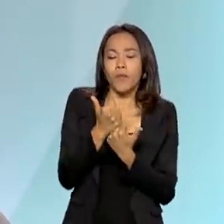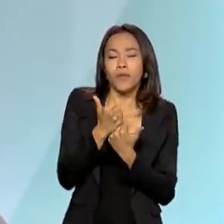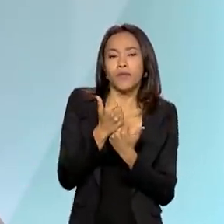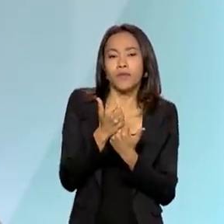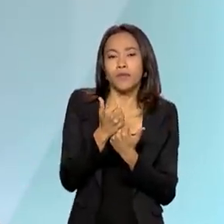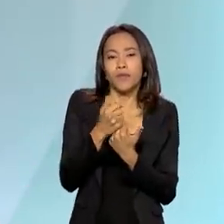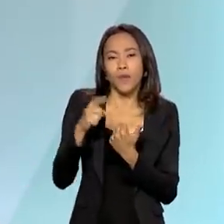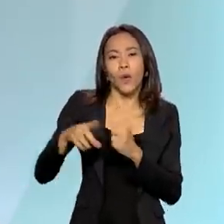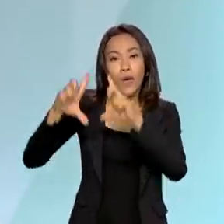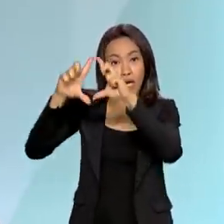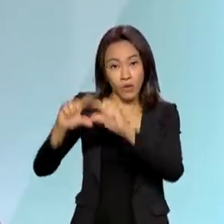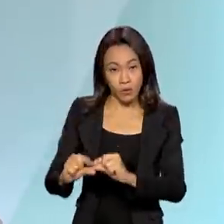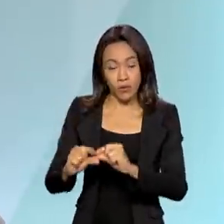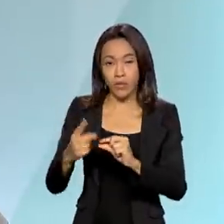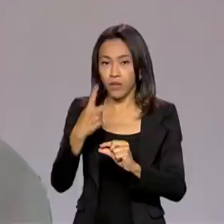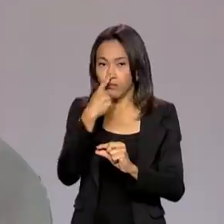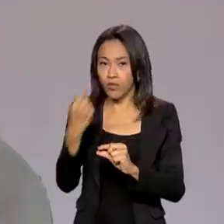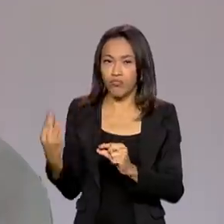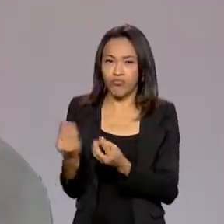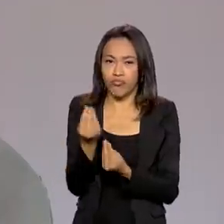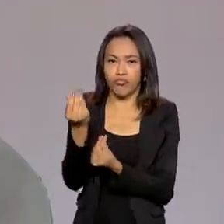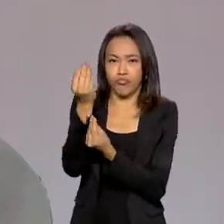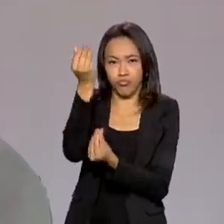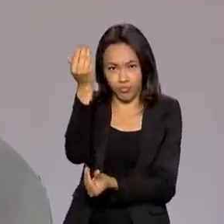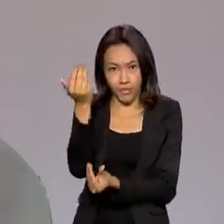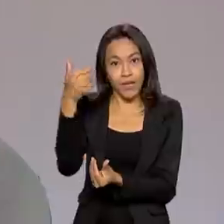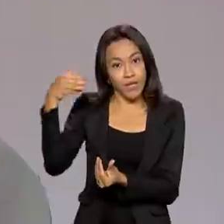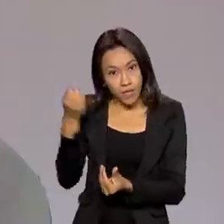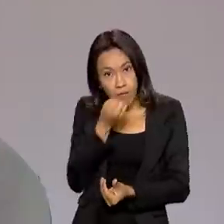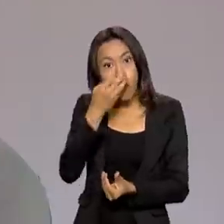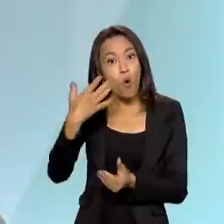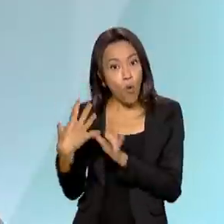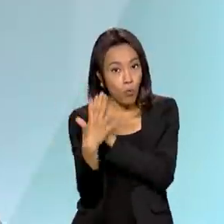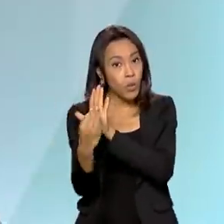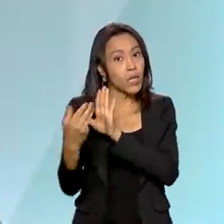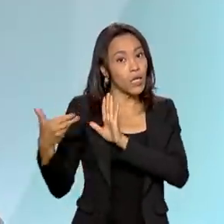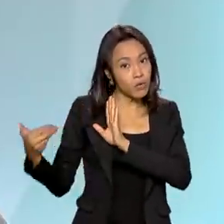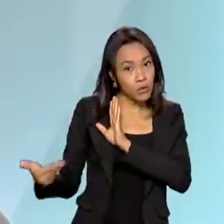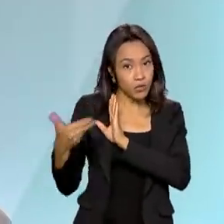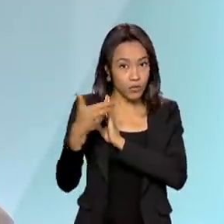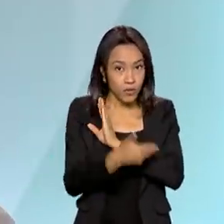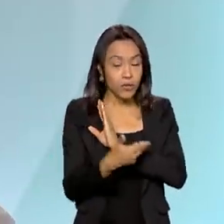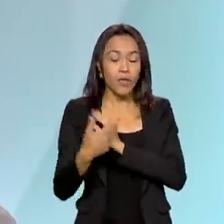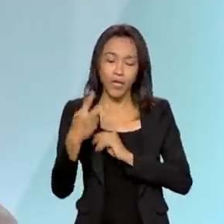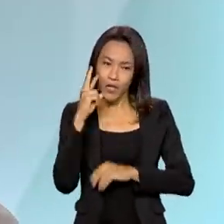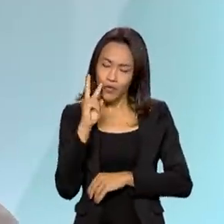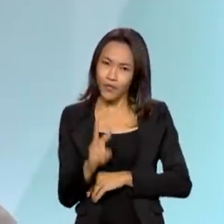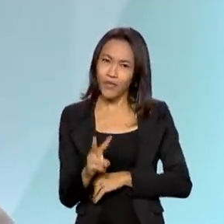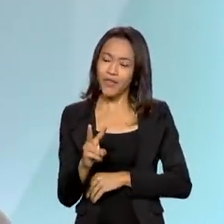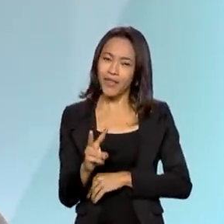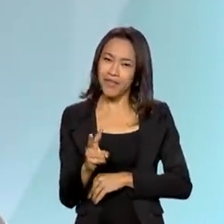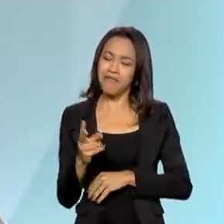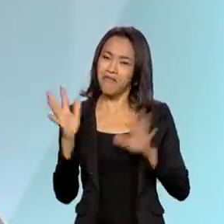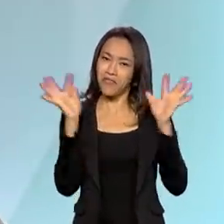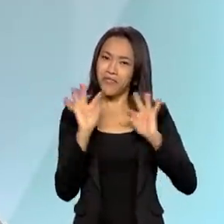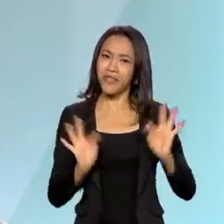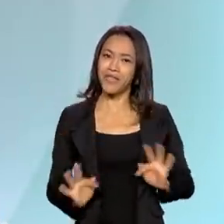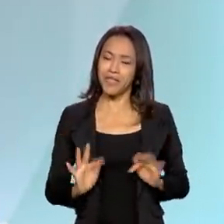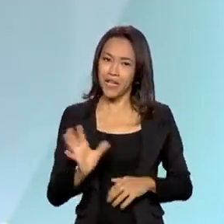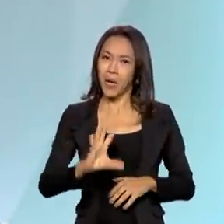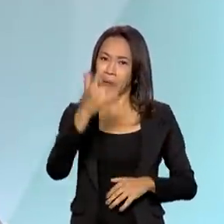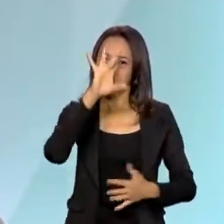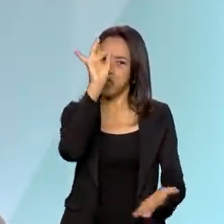de redução de metano, o programa Metano Zero. São bons exemplos disso e eu fiquei muito feliz em ver isso acontecendo na